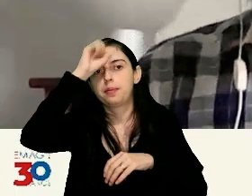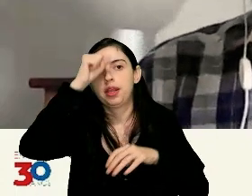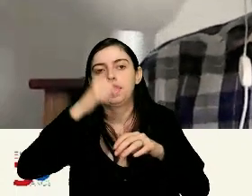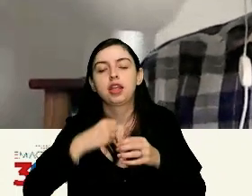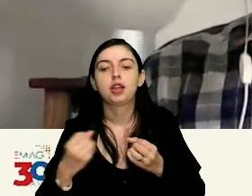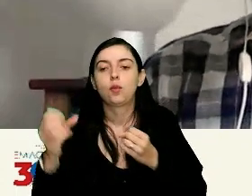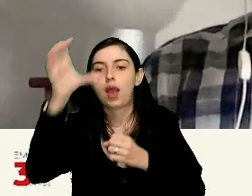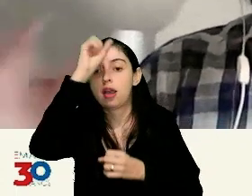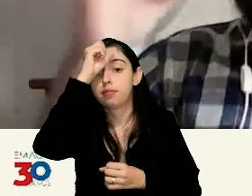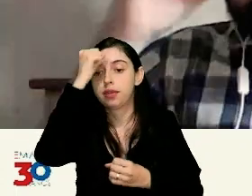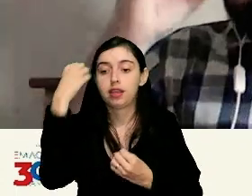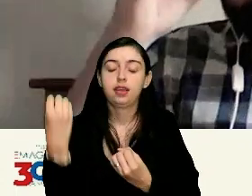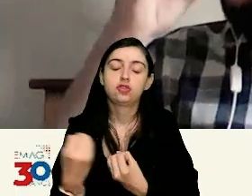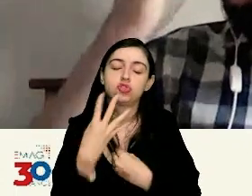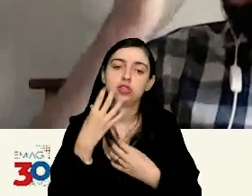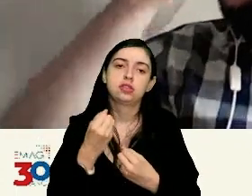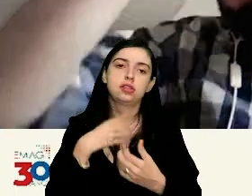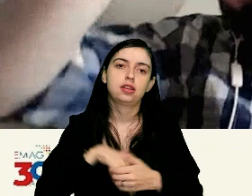filhos.